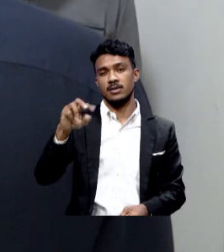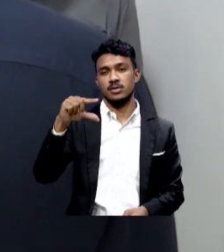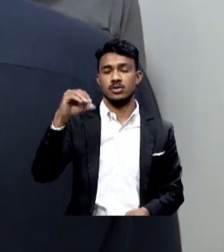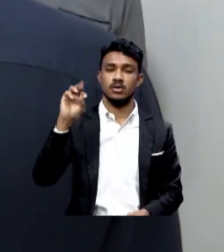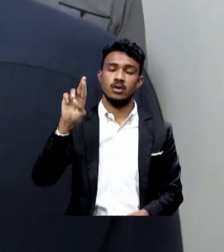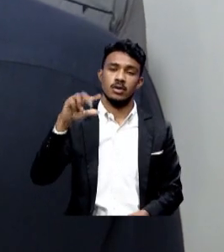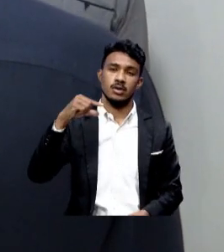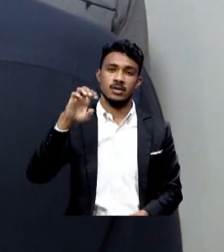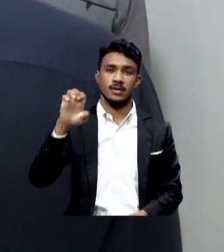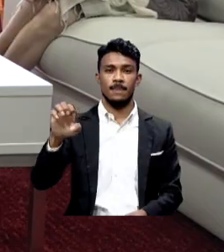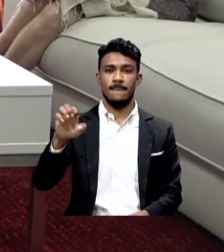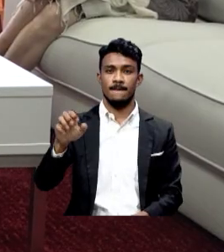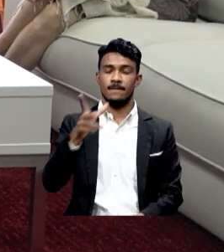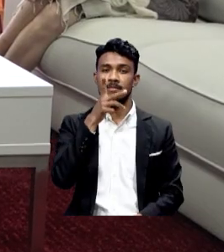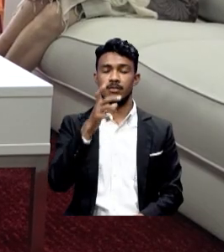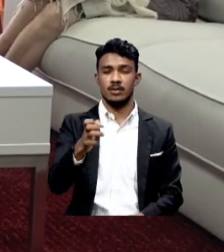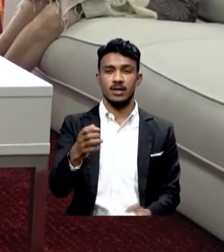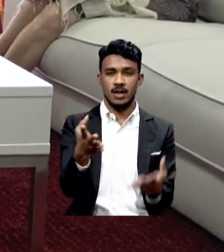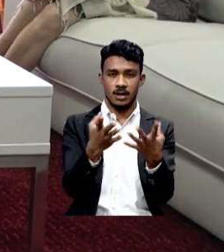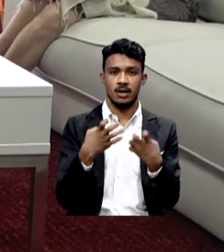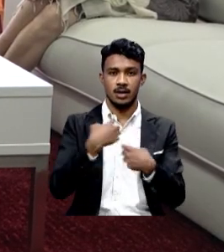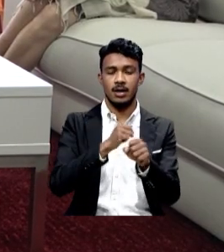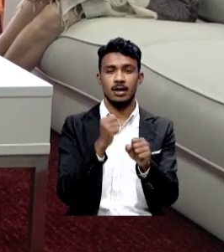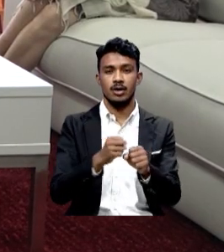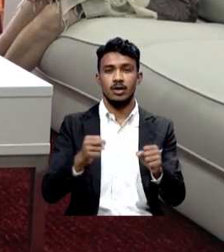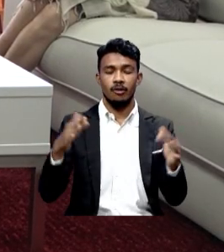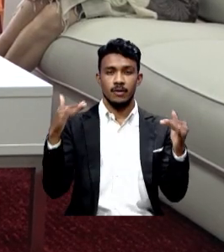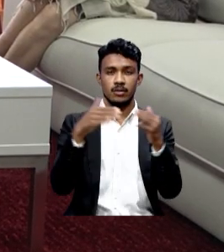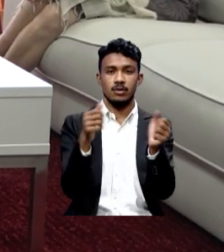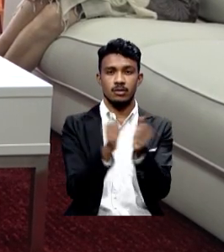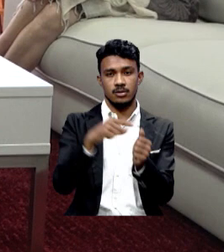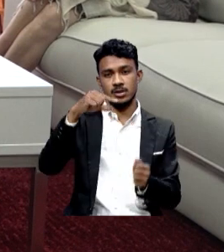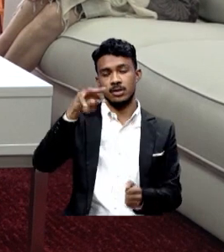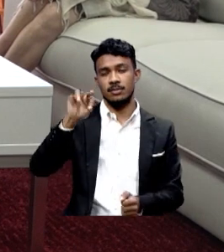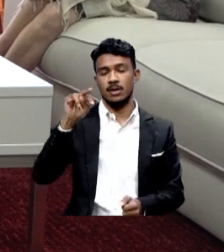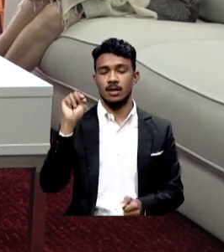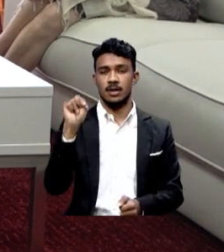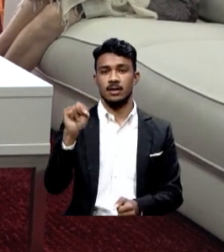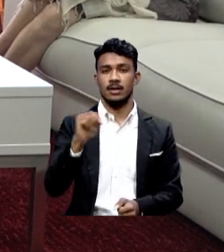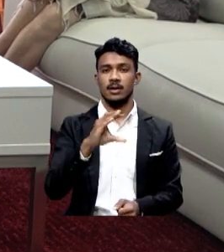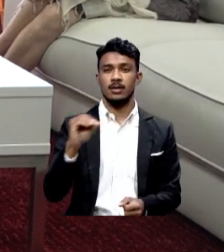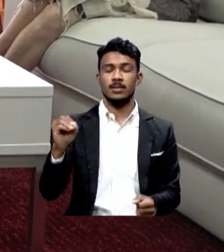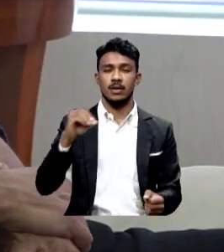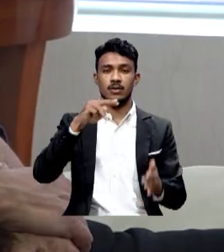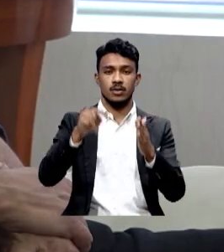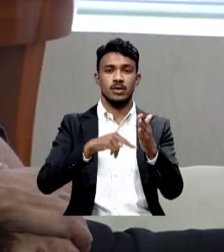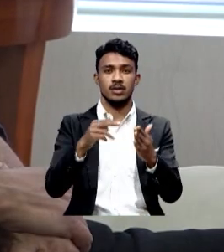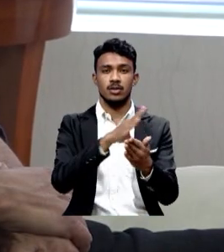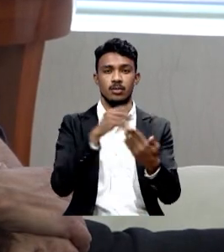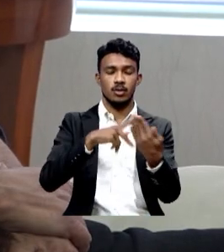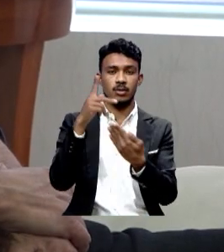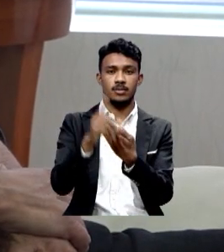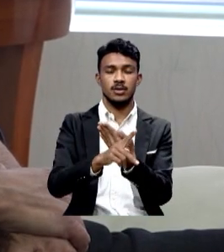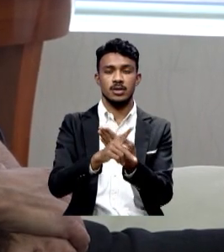língua portuguesa. No Moçacarac, atual a cooperação no Gemeni, com a notícia no programa Sirnebe, e o conteúdo usa a